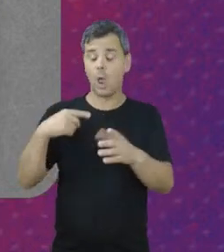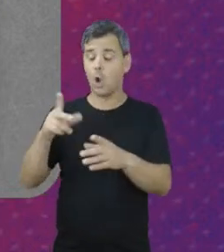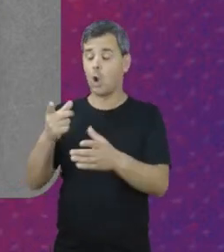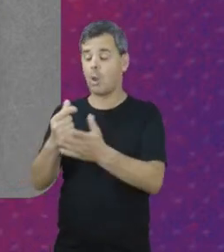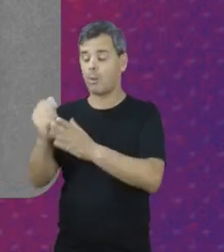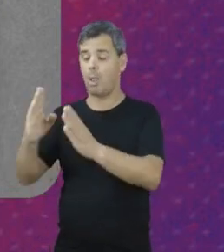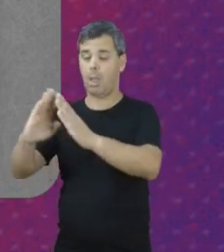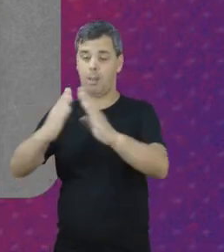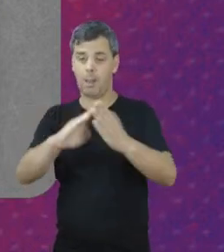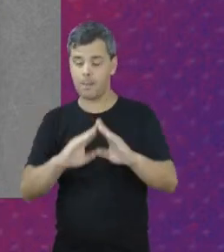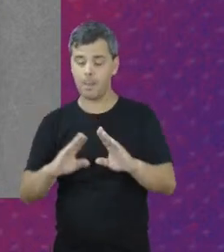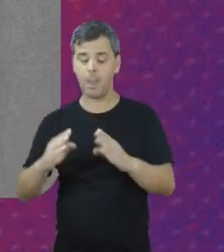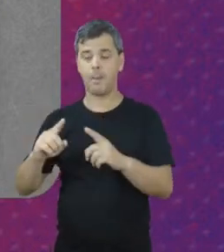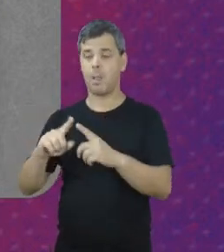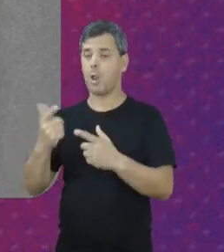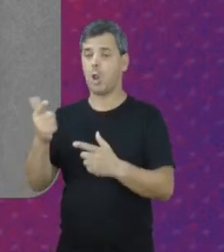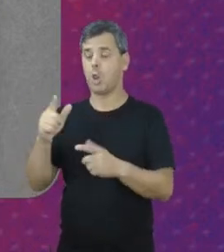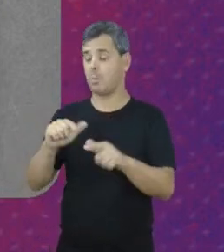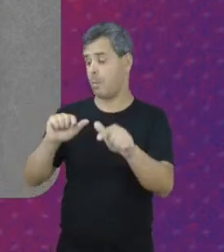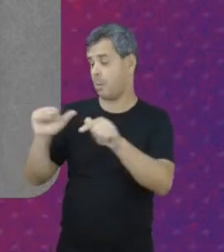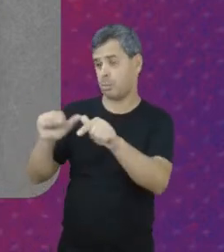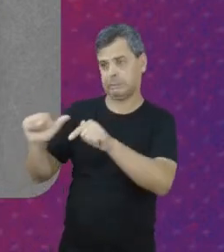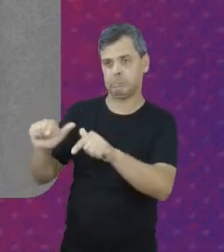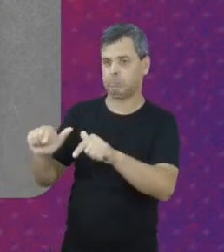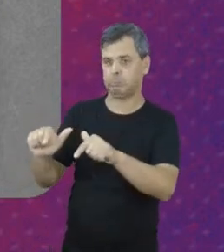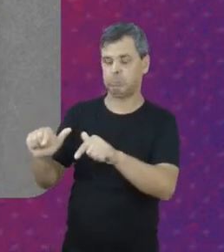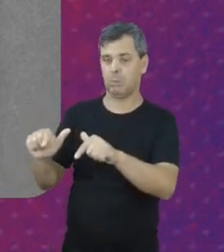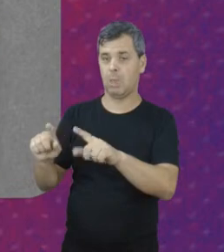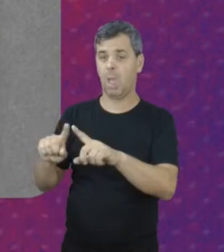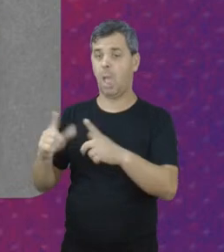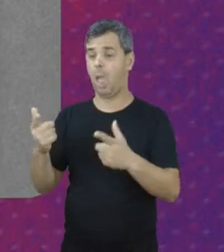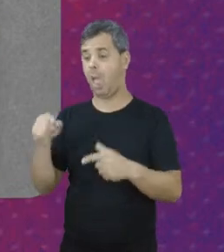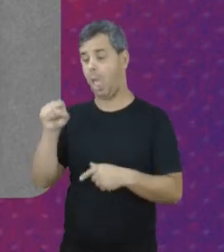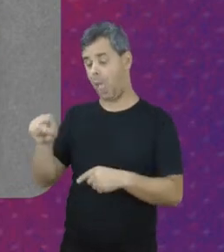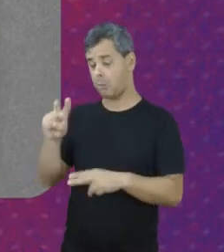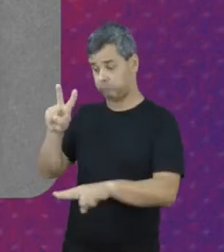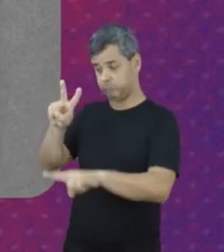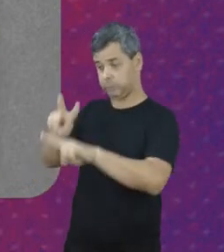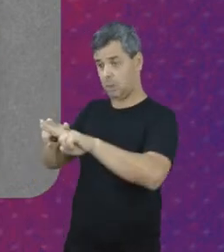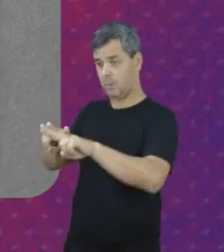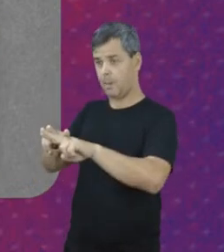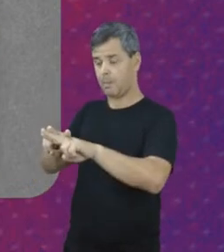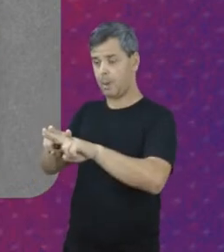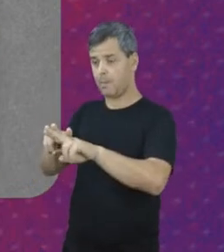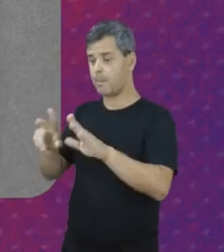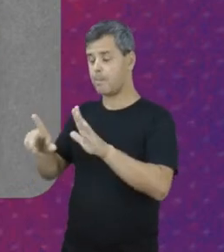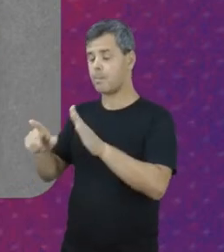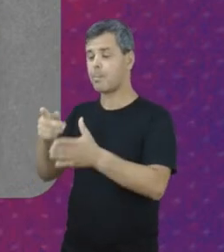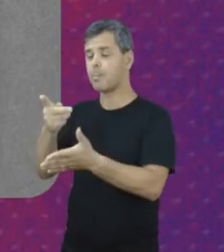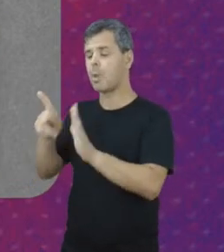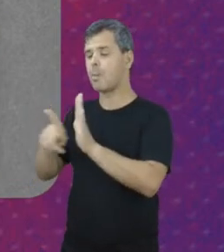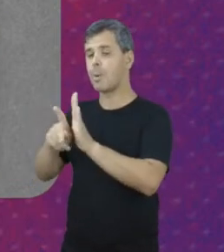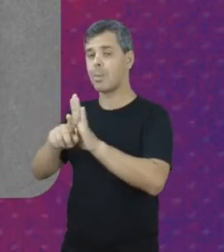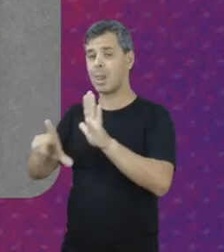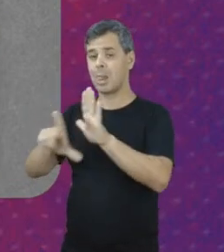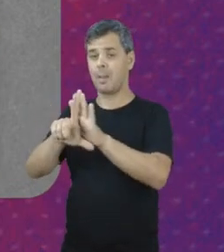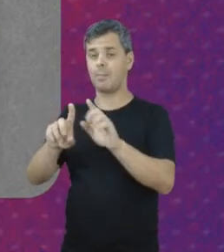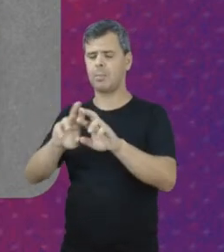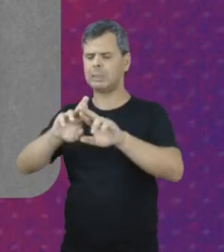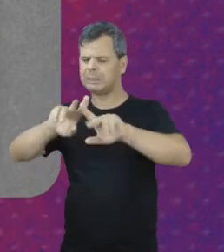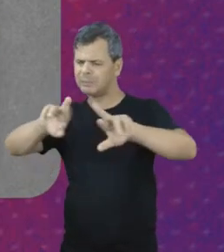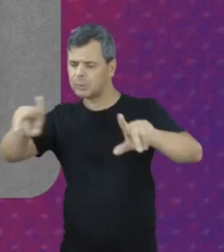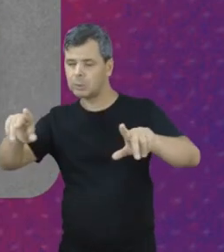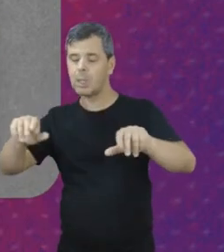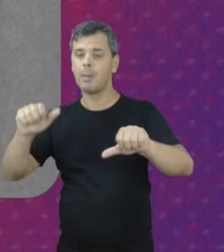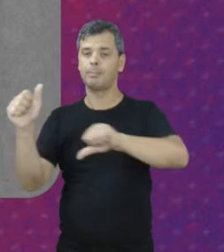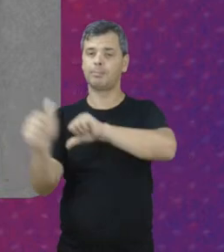teto para morar, não podia trabalhar. Então, ela era aprisionada pela própria lei. Mas muita coisa mudou,